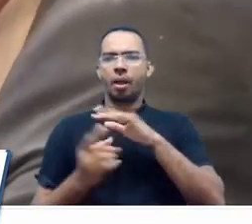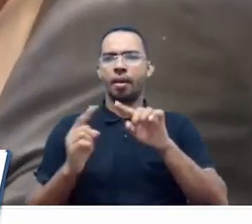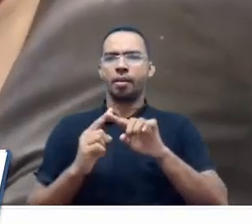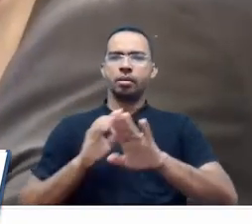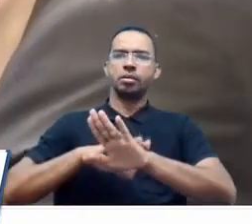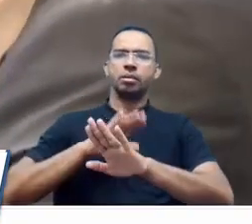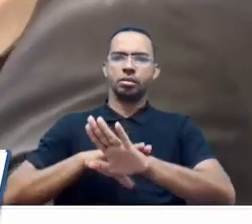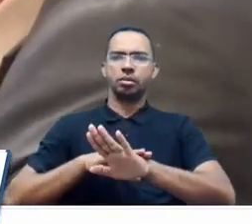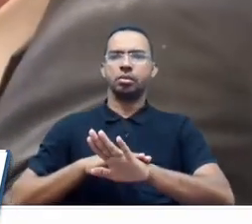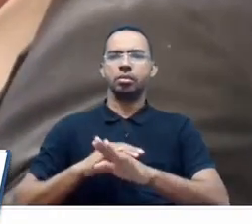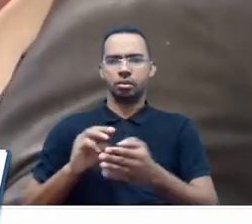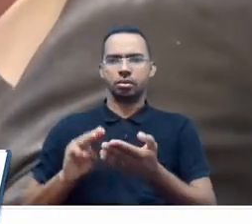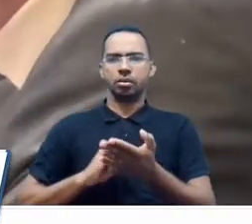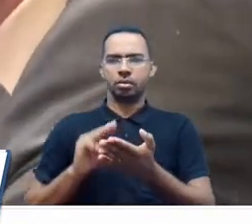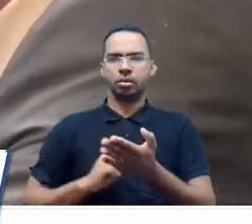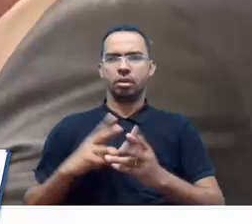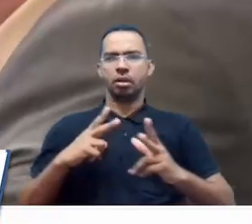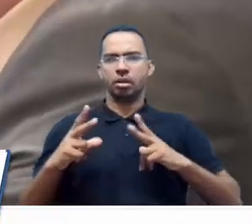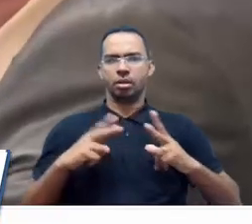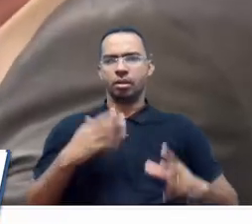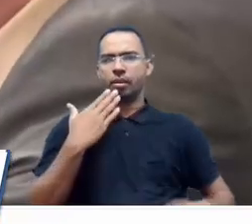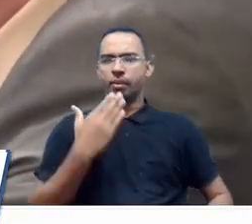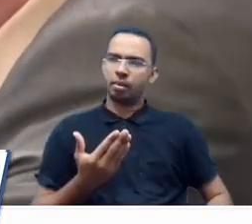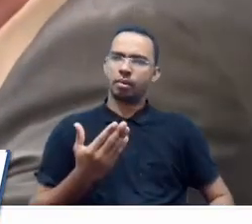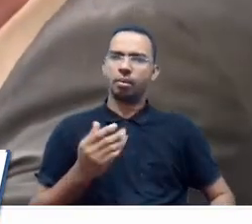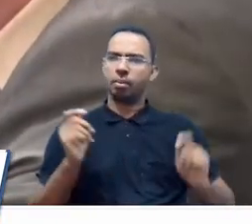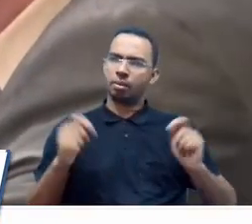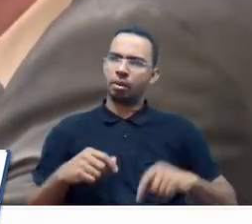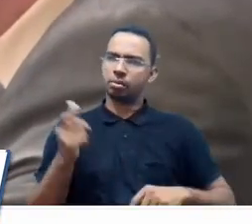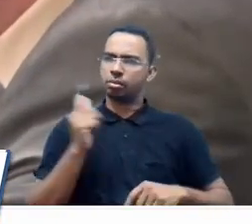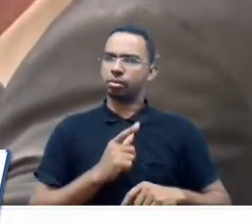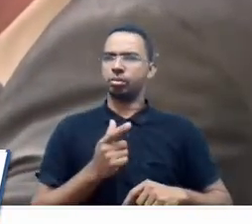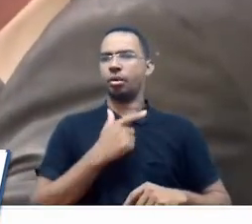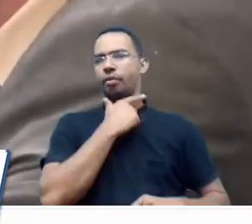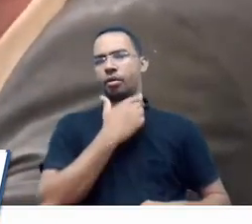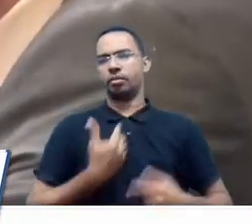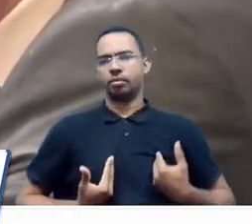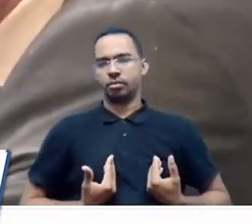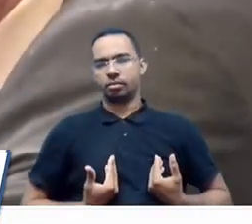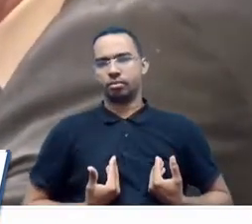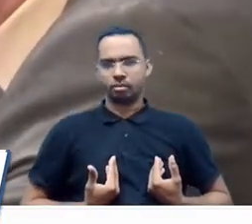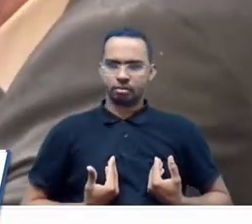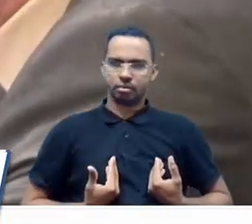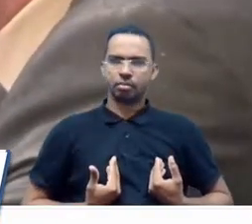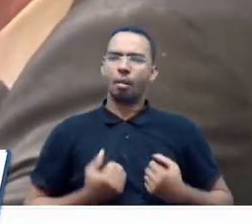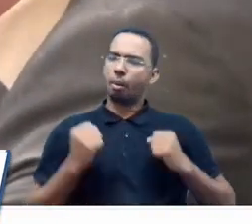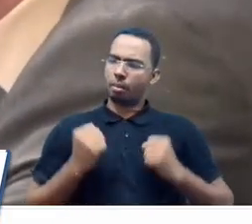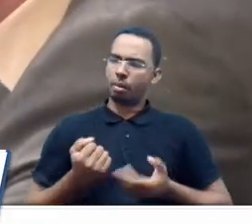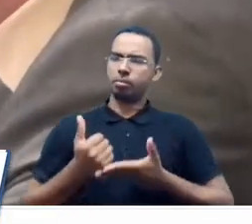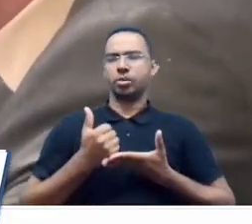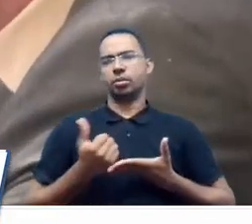no direct, no particular, você podia arrumar uma vaga para mim. Podia arrumar uma vaga para mim.